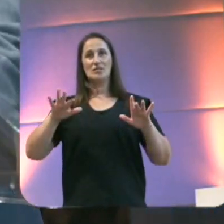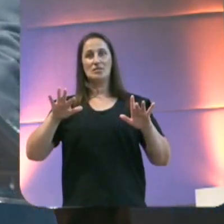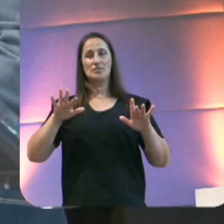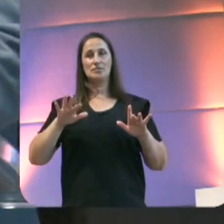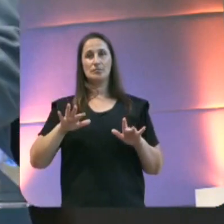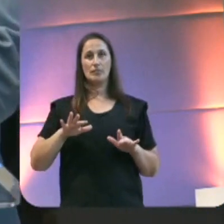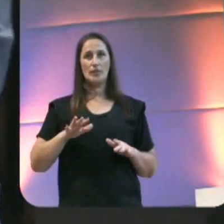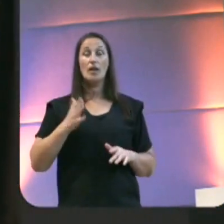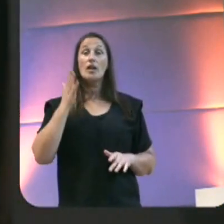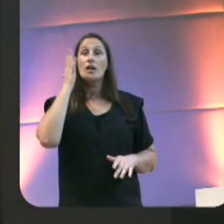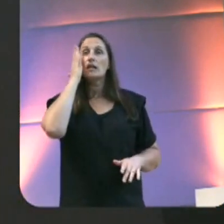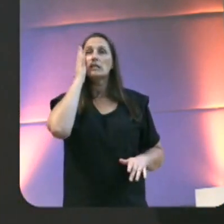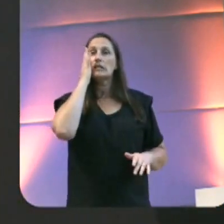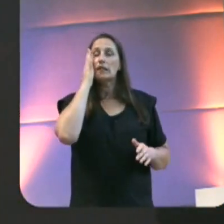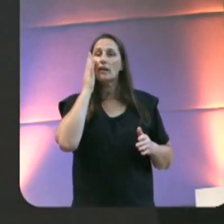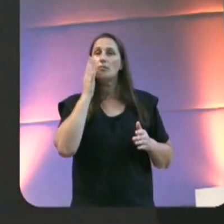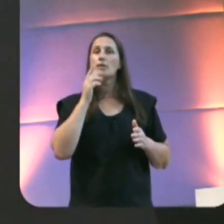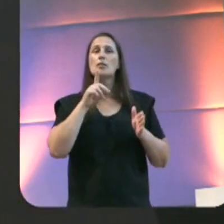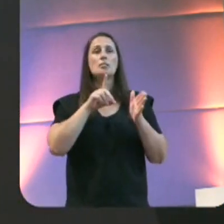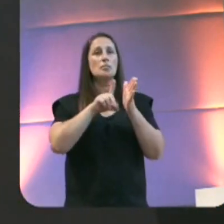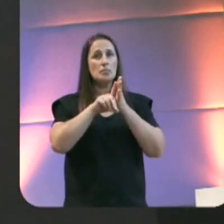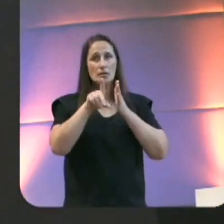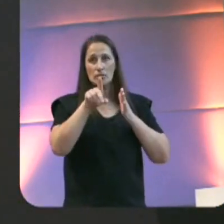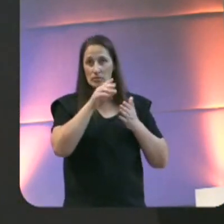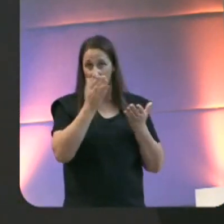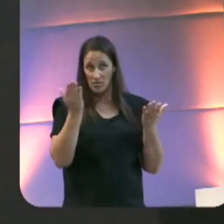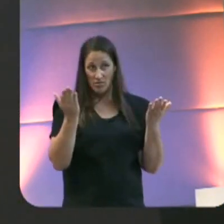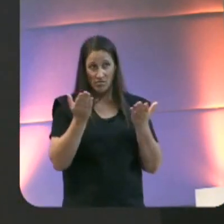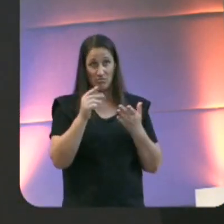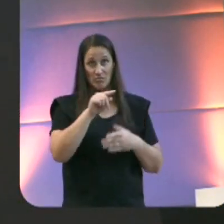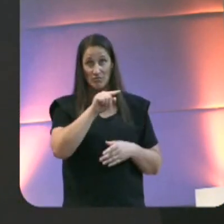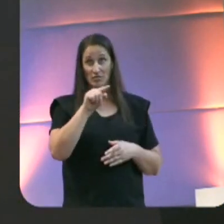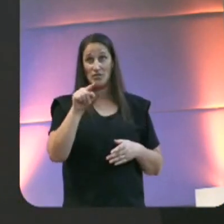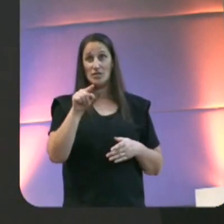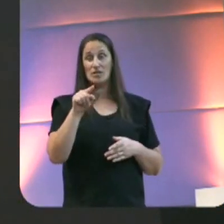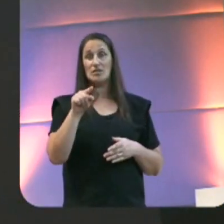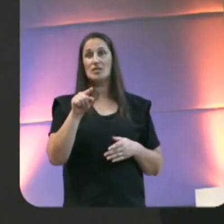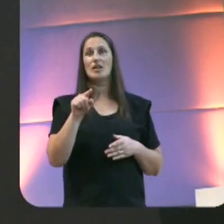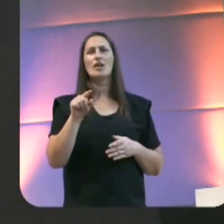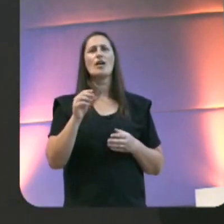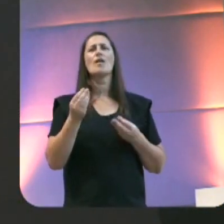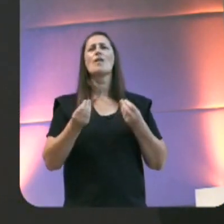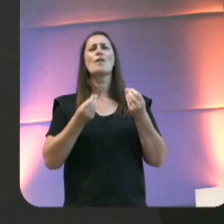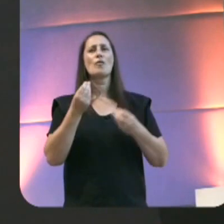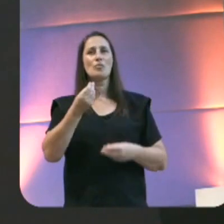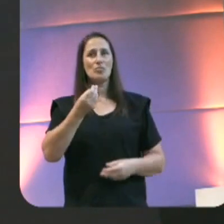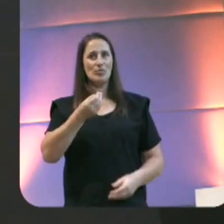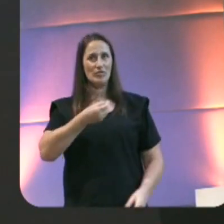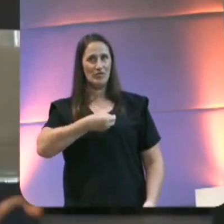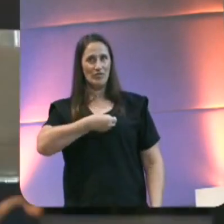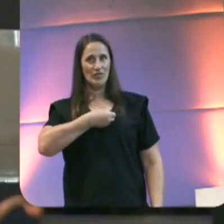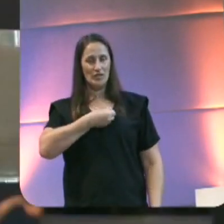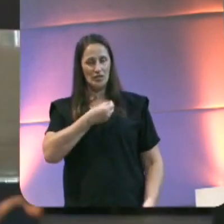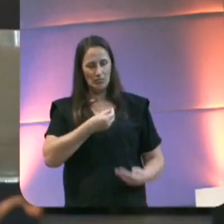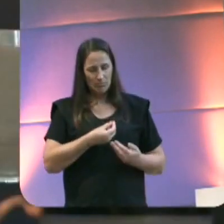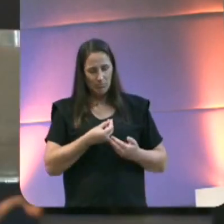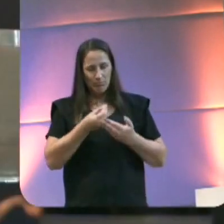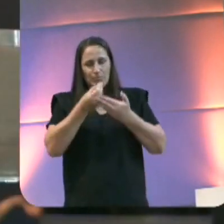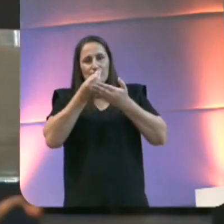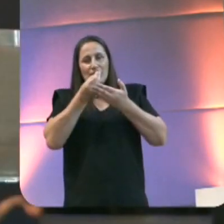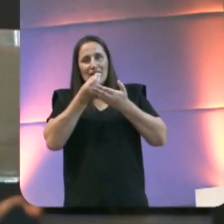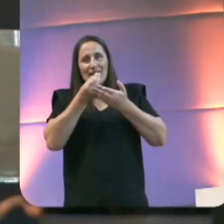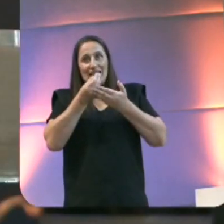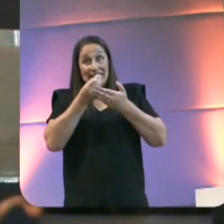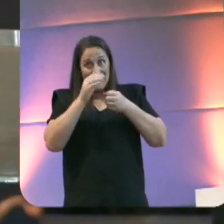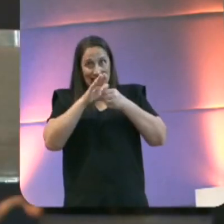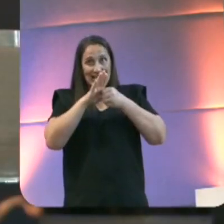A minha pergunta para você é: como é que está o seu reservatório? Está cheio? Ou você está